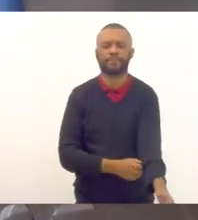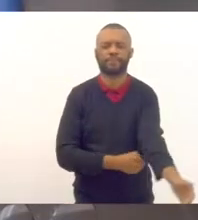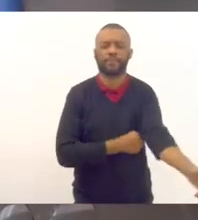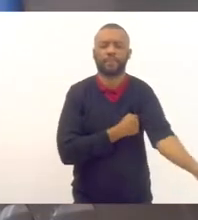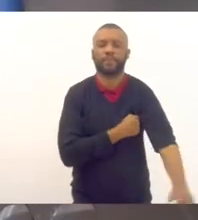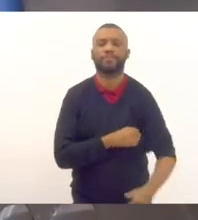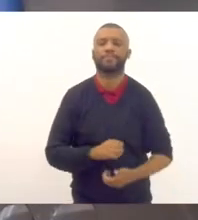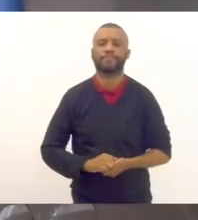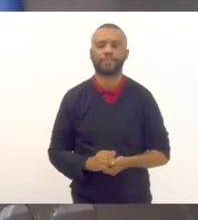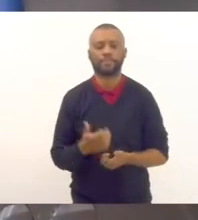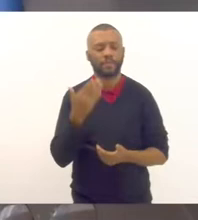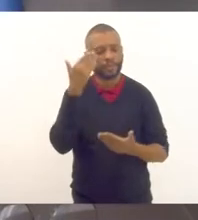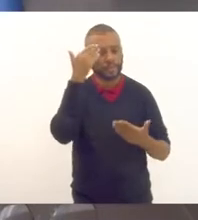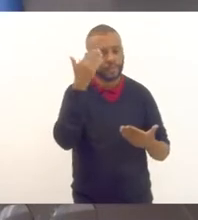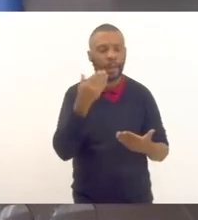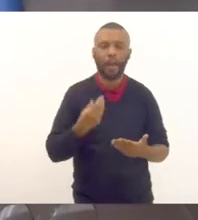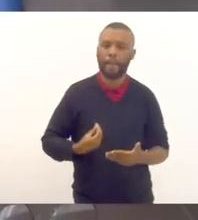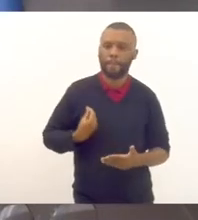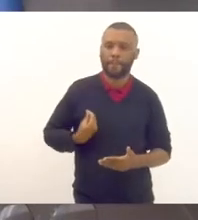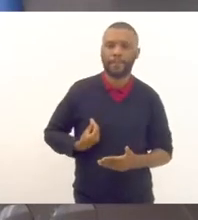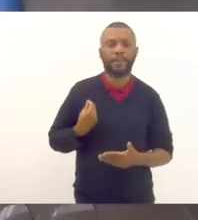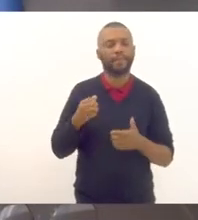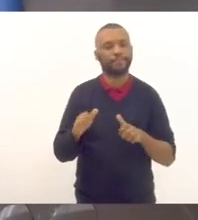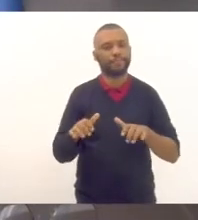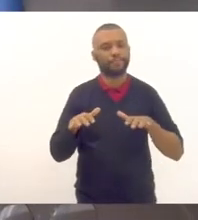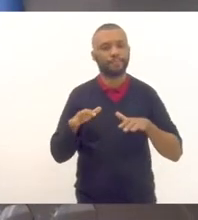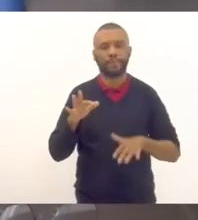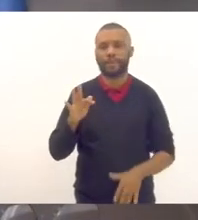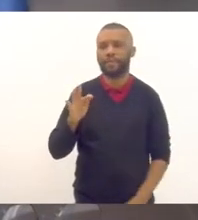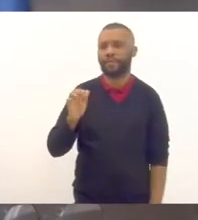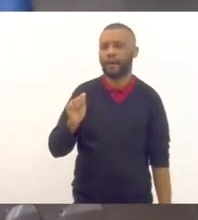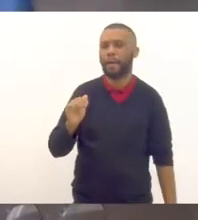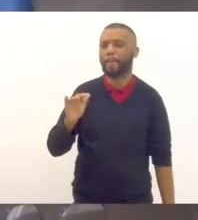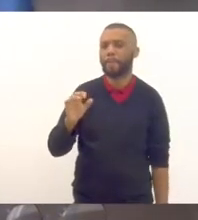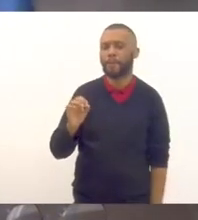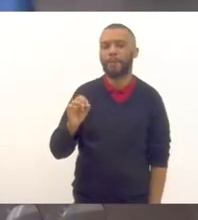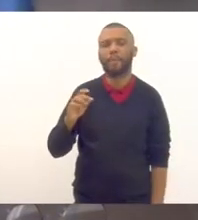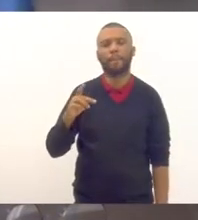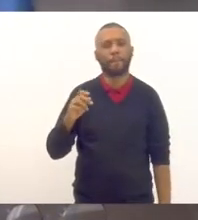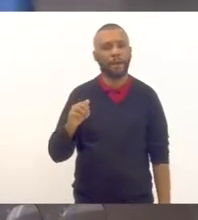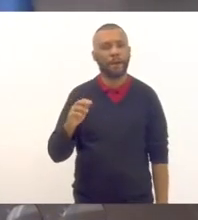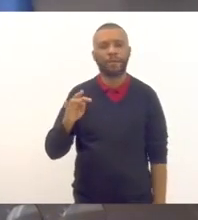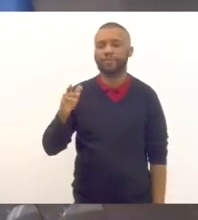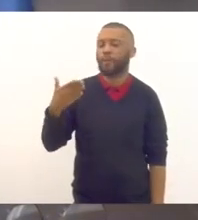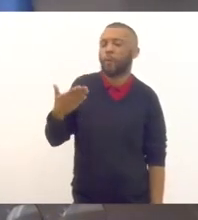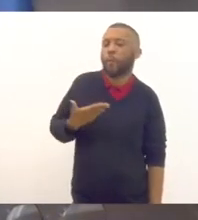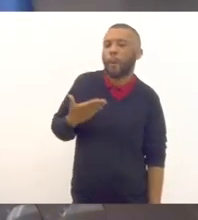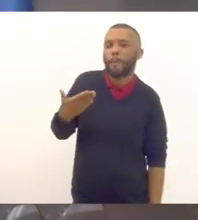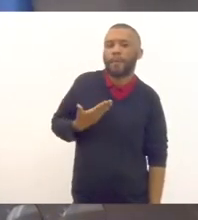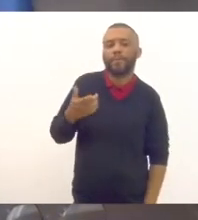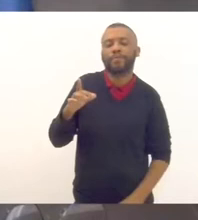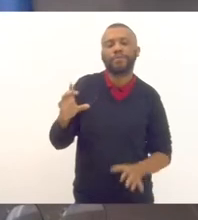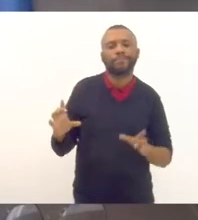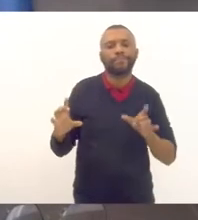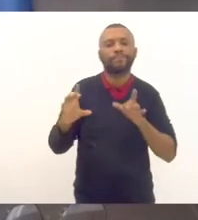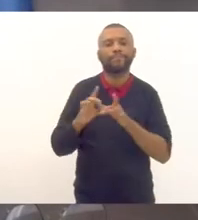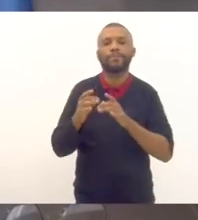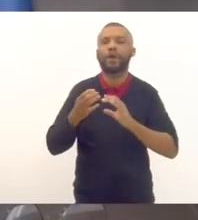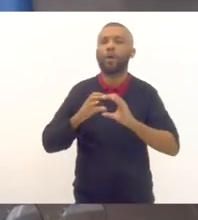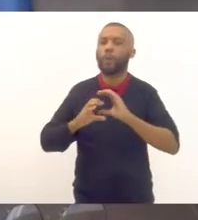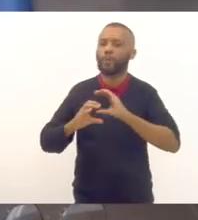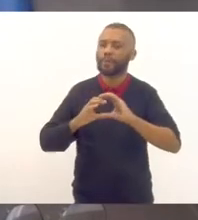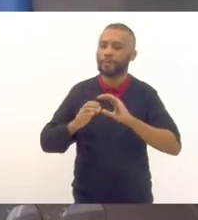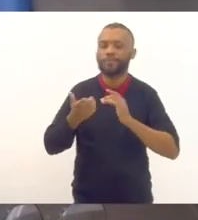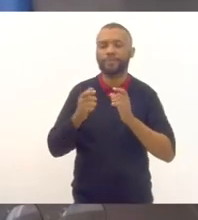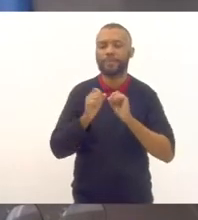Quero agradecer a presença aqui do Fábio Patti também, que é um grande amigo, inclusive foi um canal de comunicação aqui entre